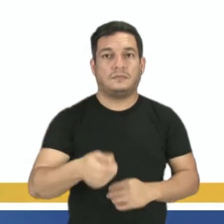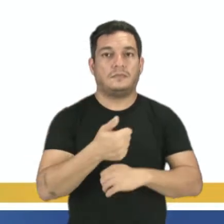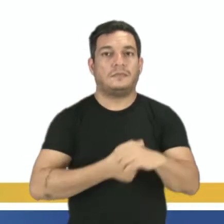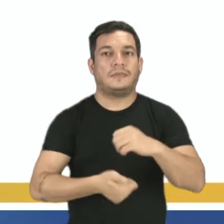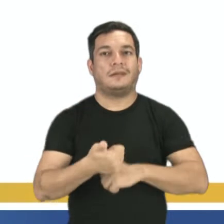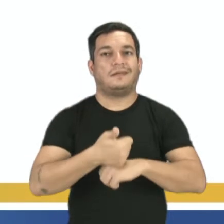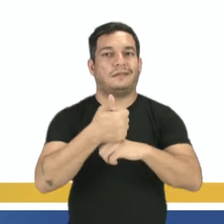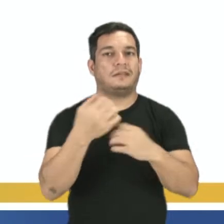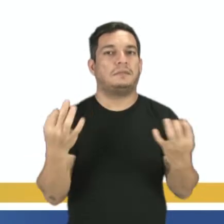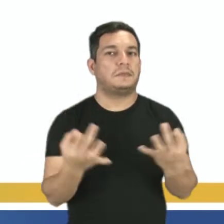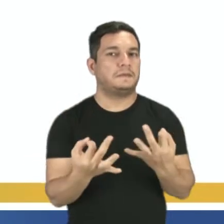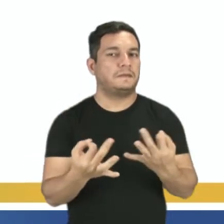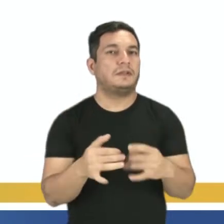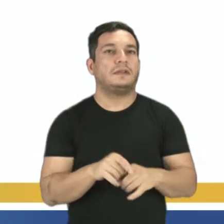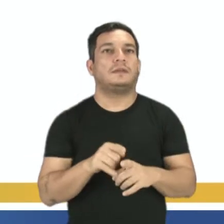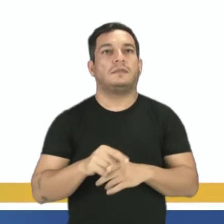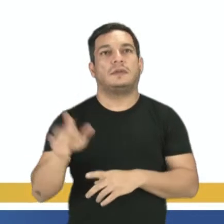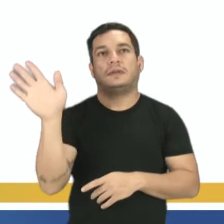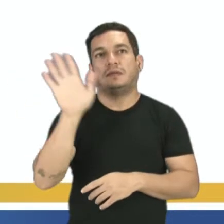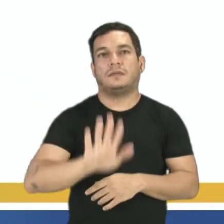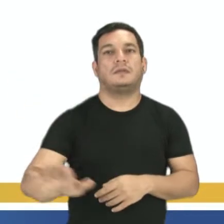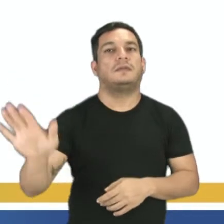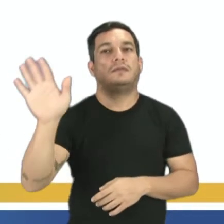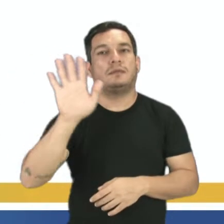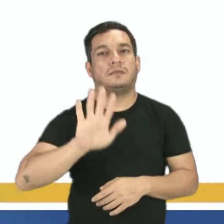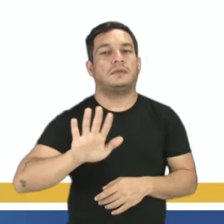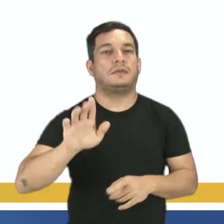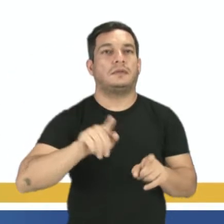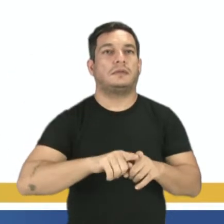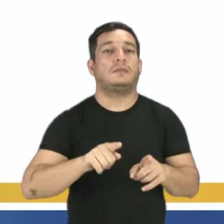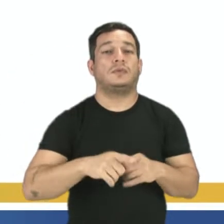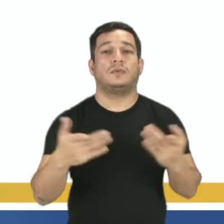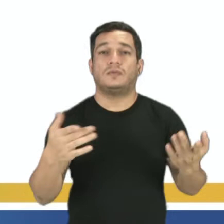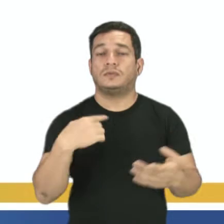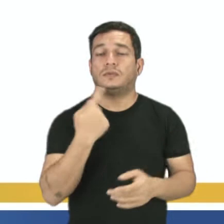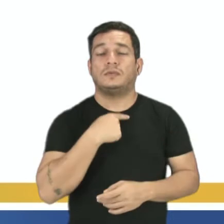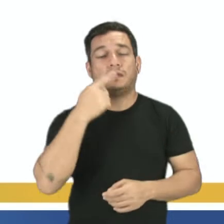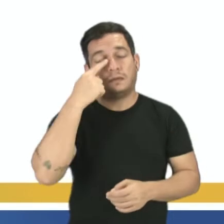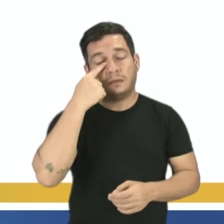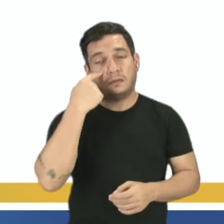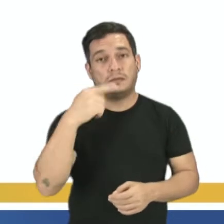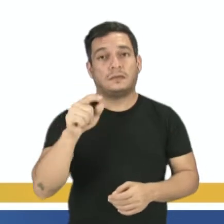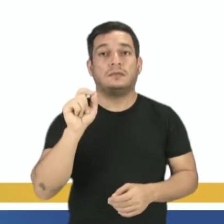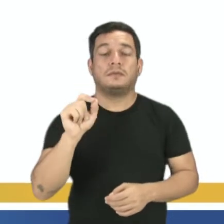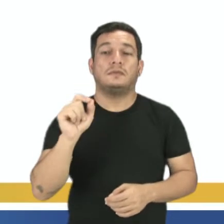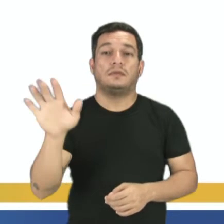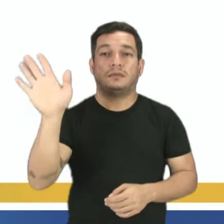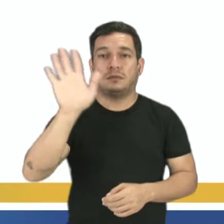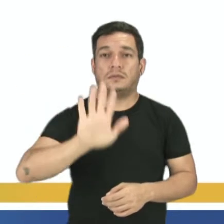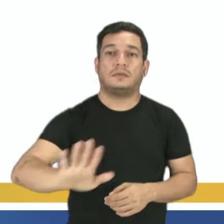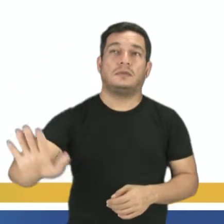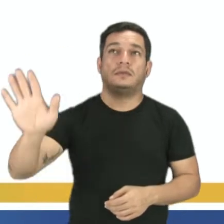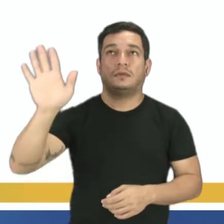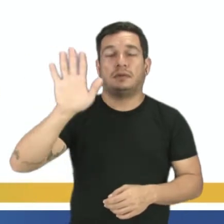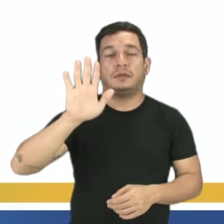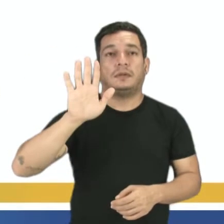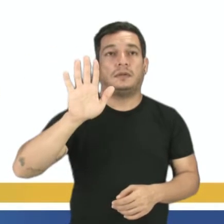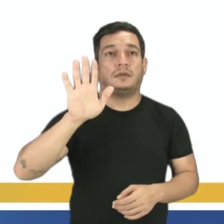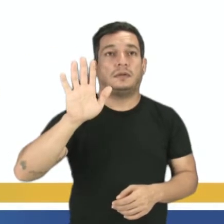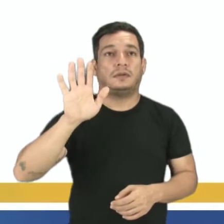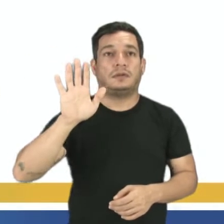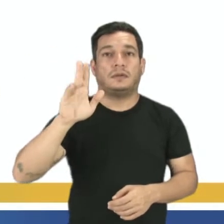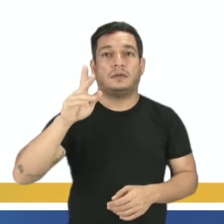líder perfeito, o nacionalismo extremo, né? Hoje nós estamos vivendo muito essa questão do nacionalismo, né?